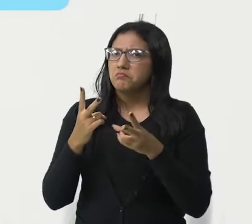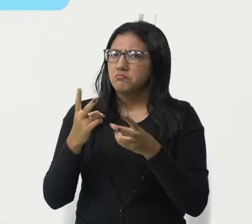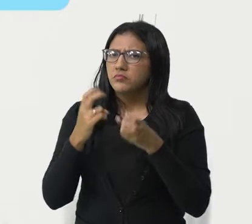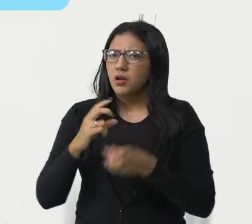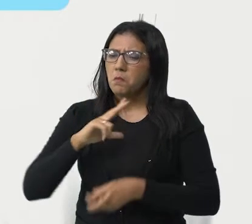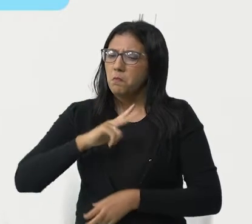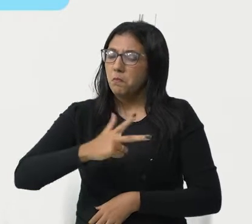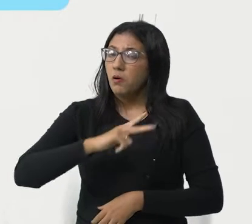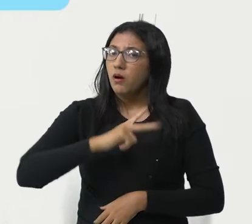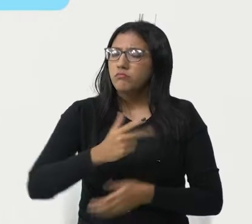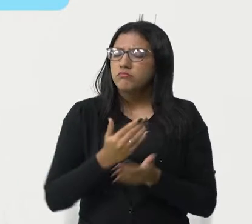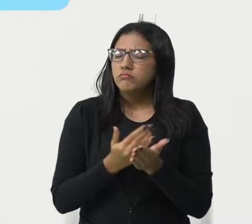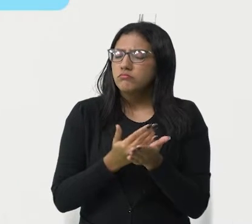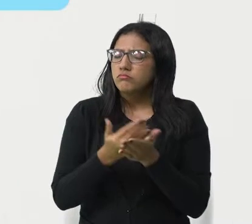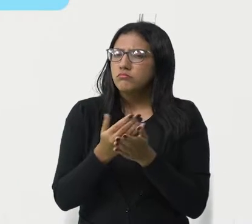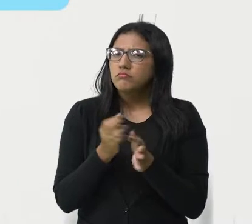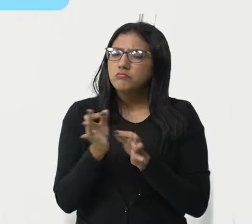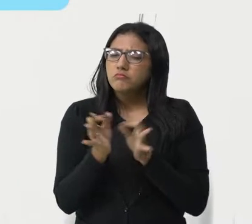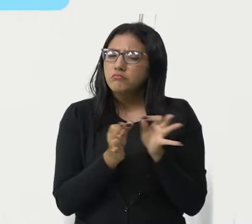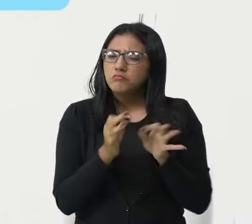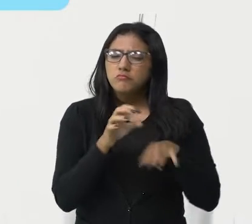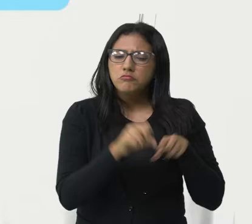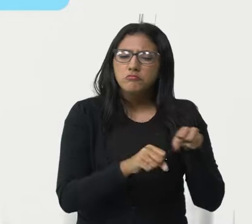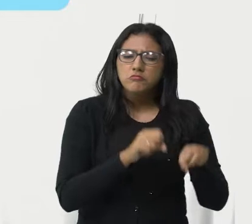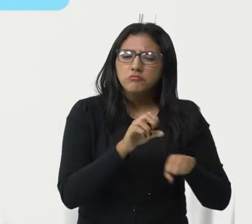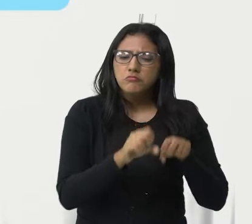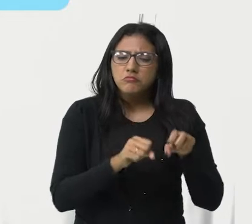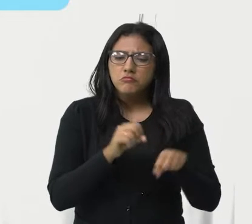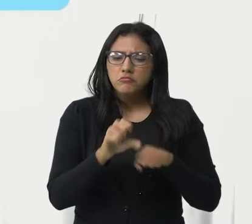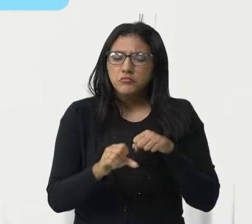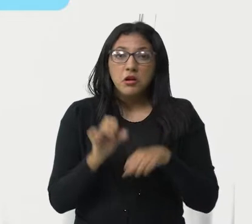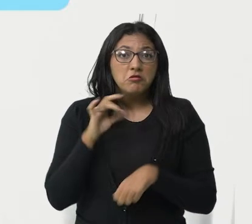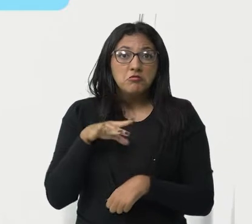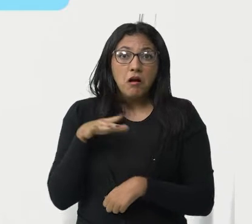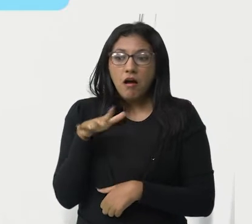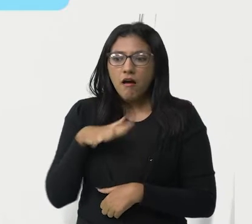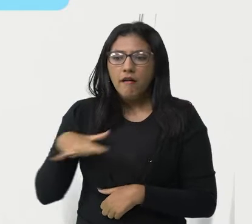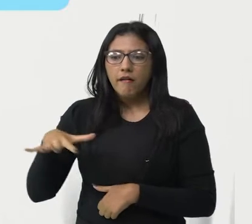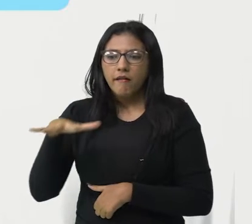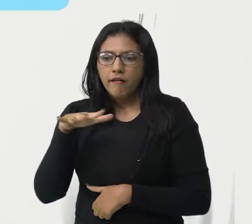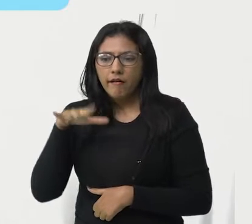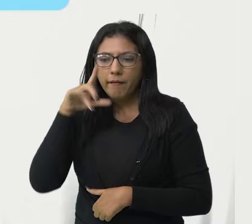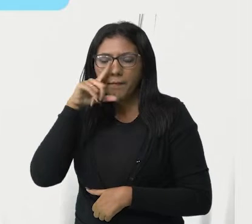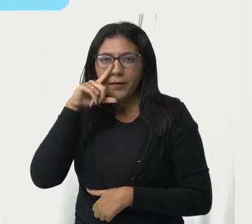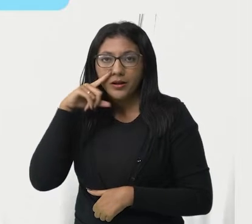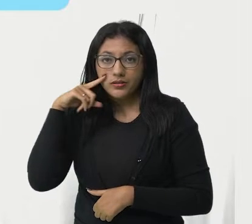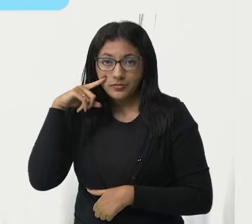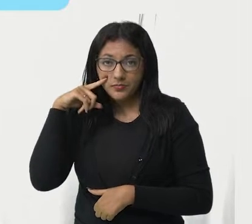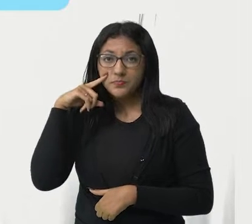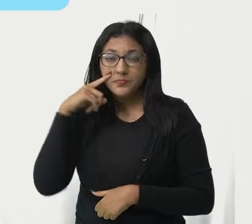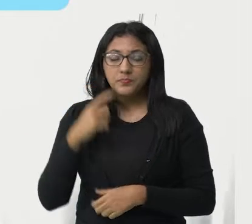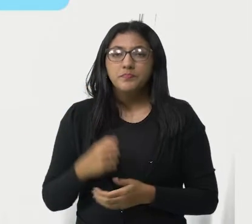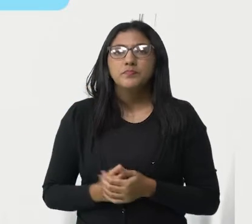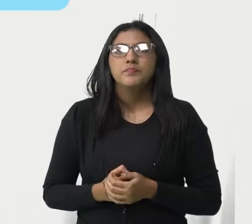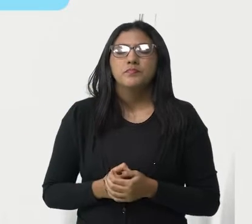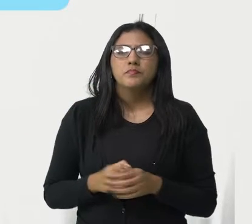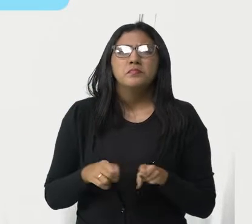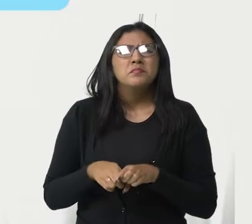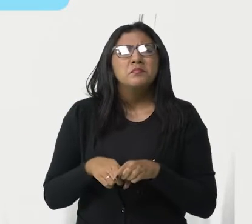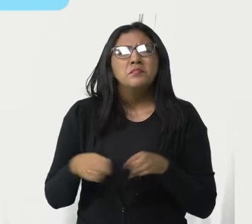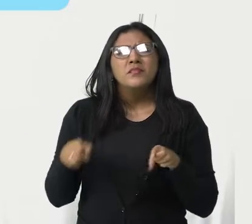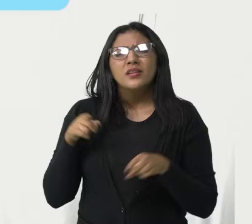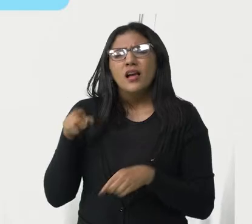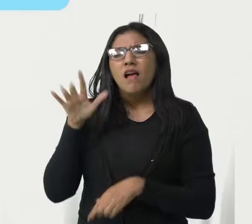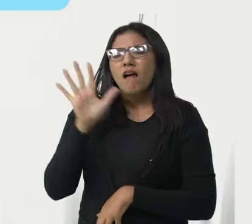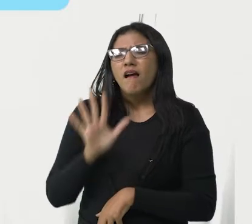começam a explorar e pertencia somente essa parte em amarelo, tá? Mas esse território que foi dominado aí